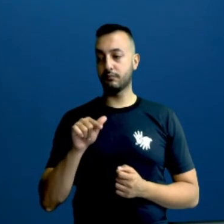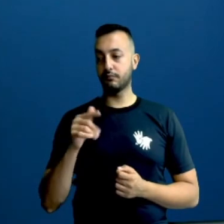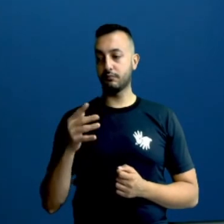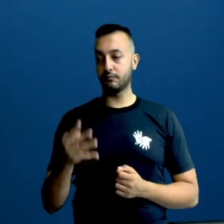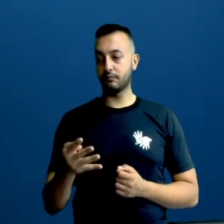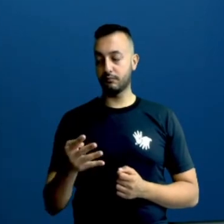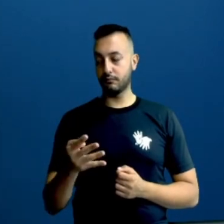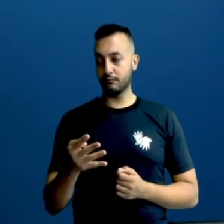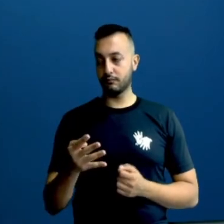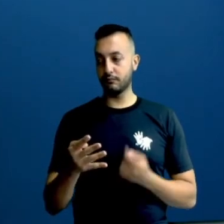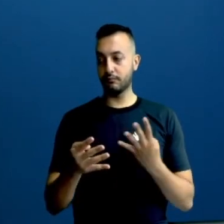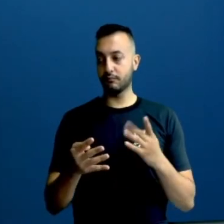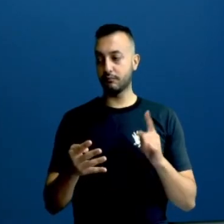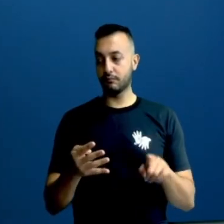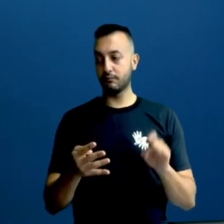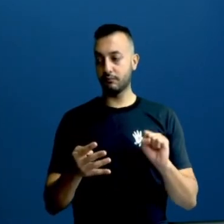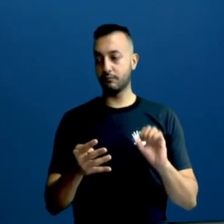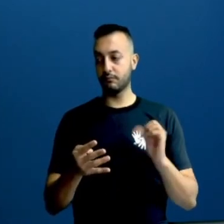1774,